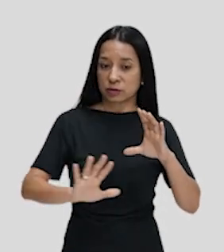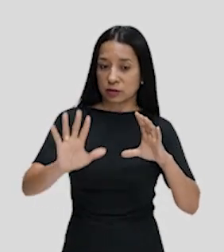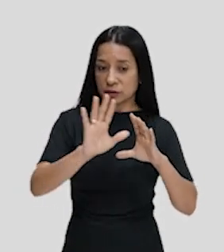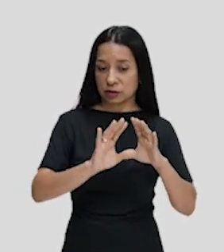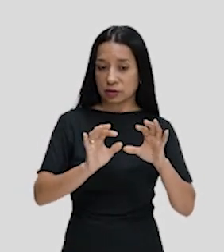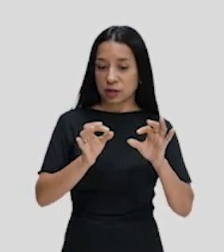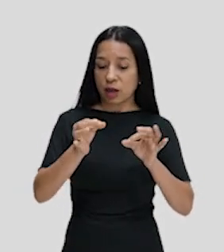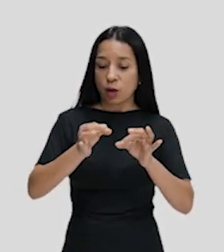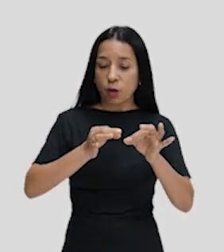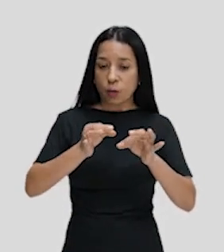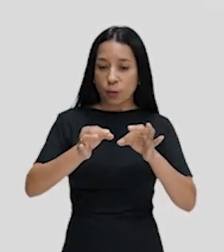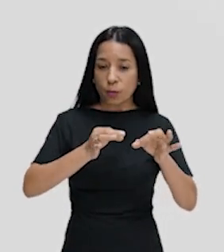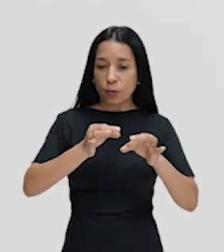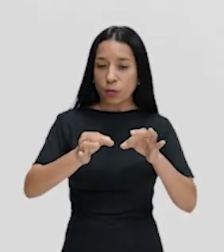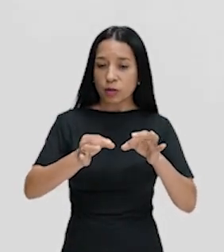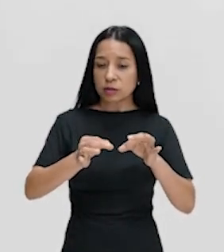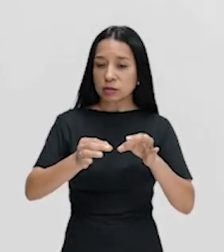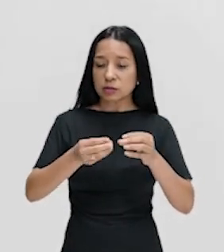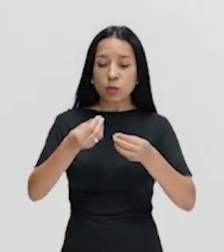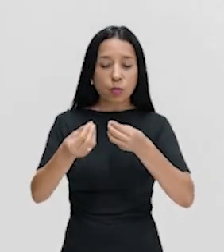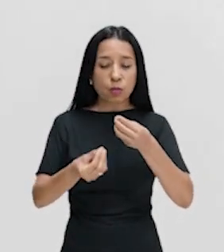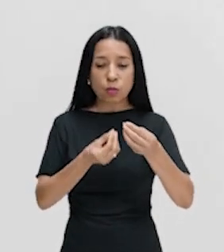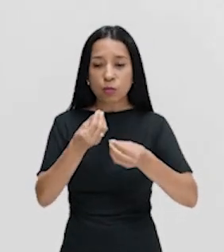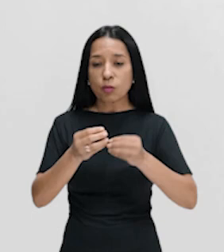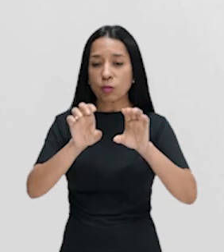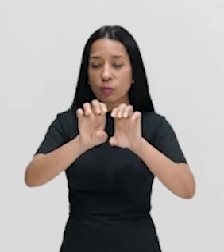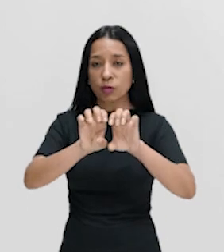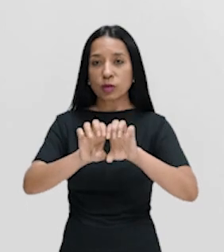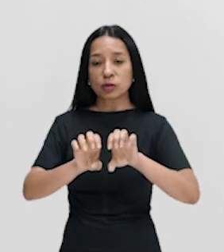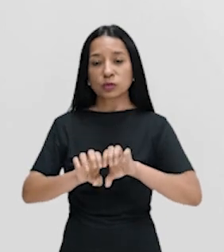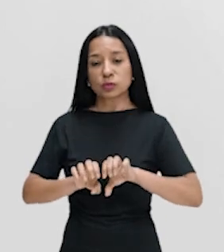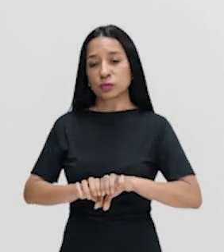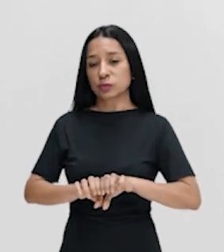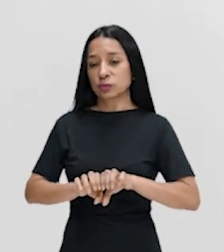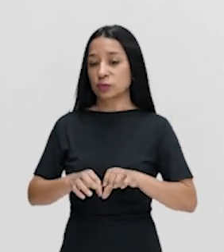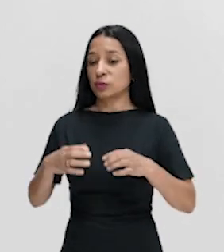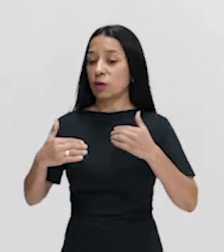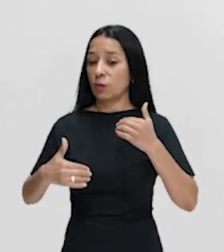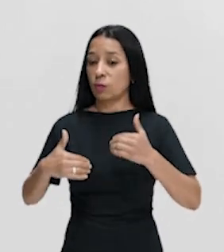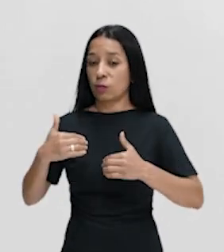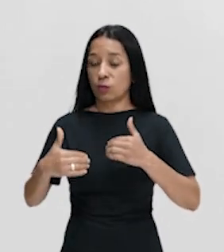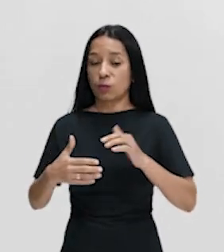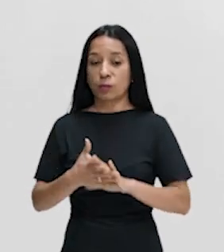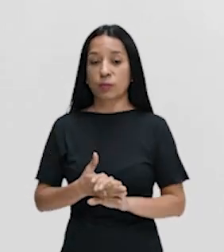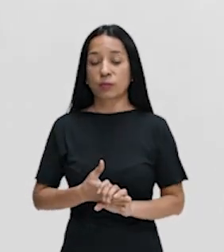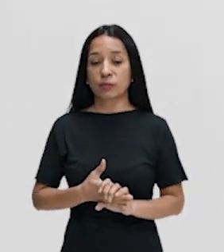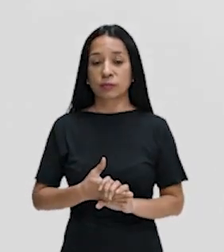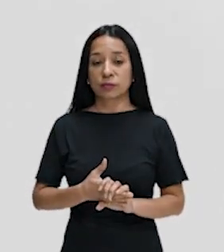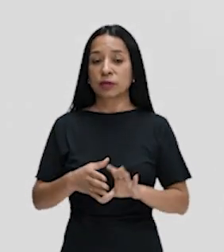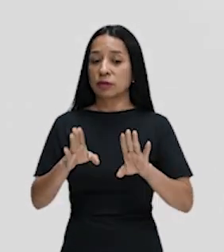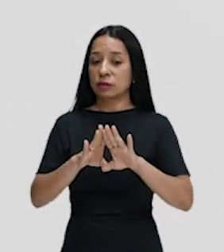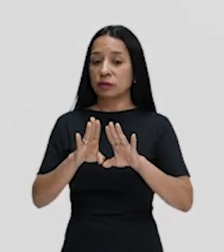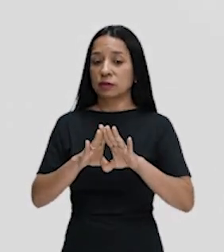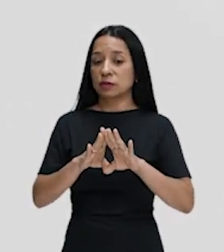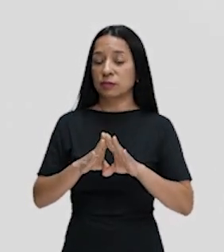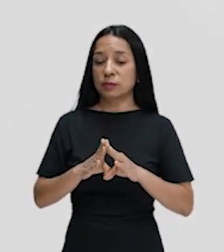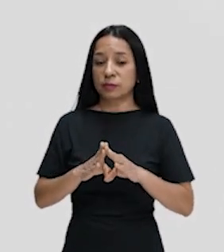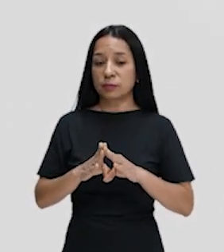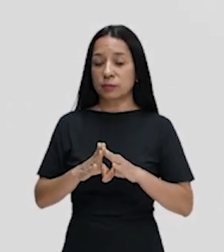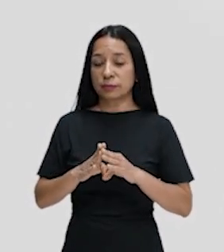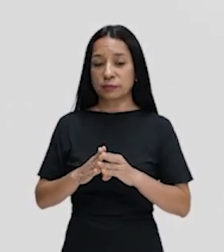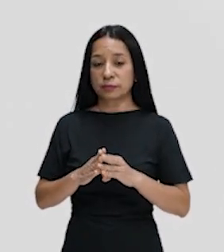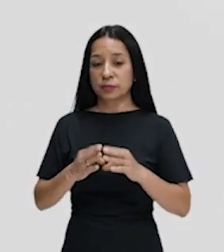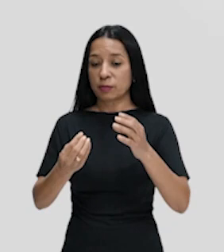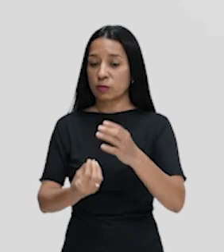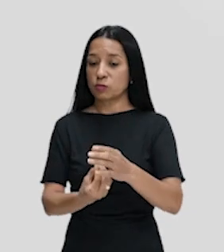ela como que se estrutura o corpo de um animal quinidário. Falaremos sobre a reprodução e aí por último a